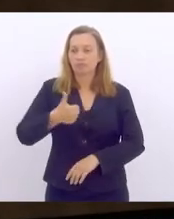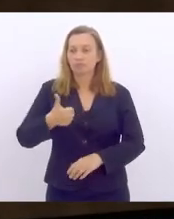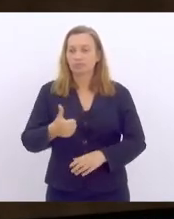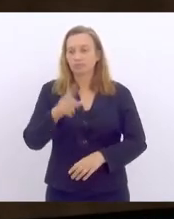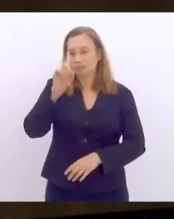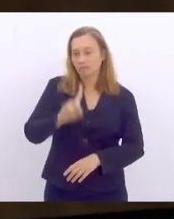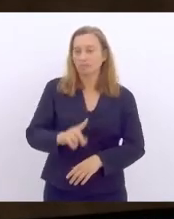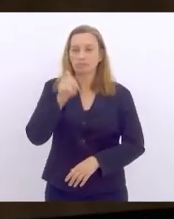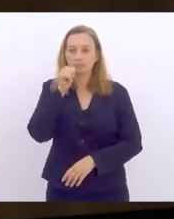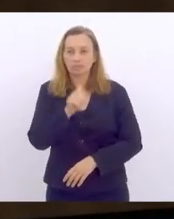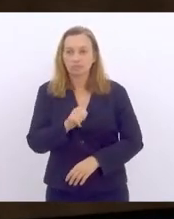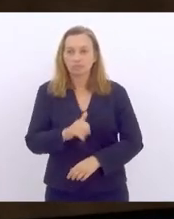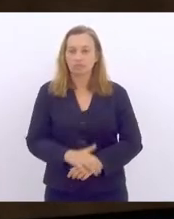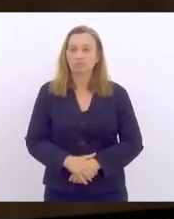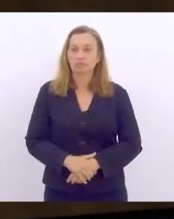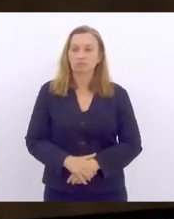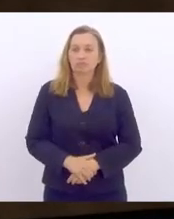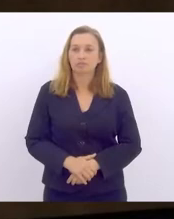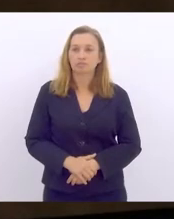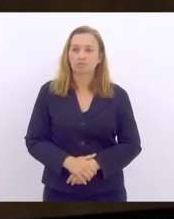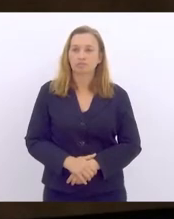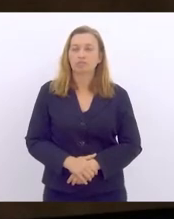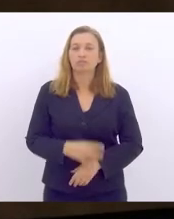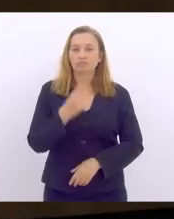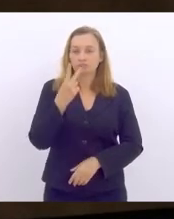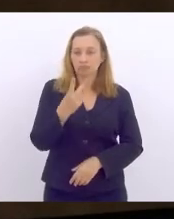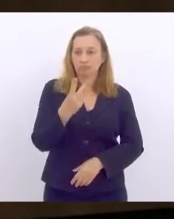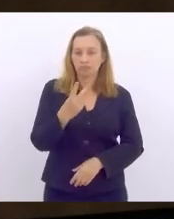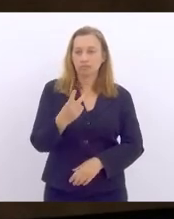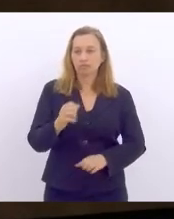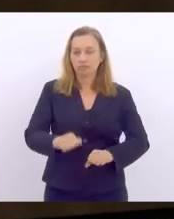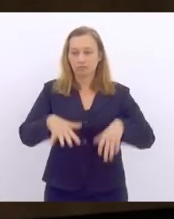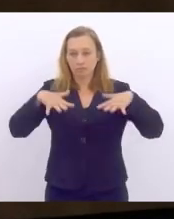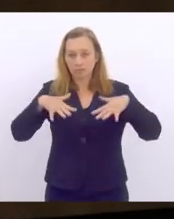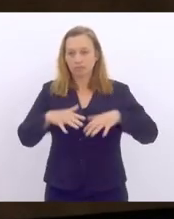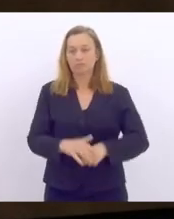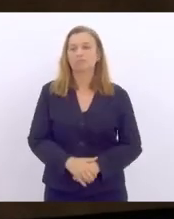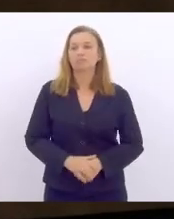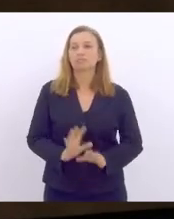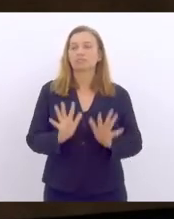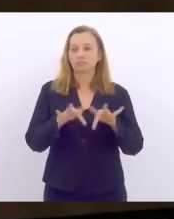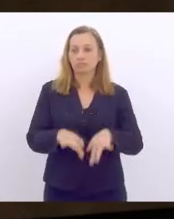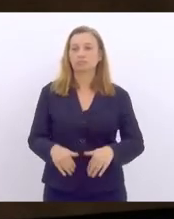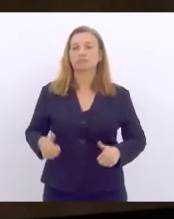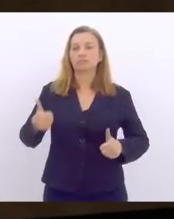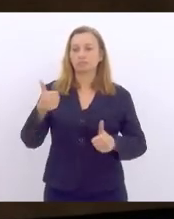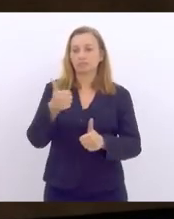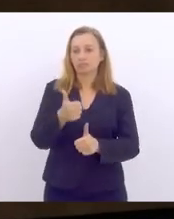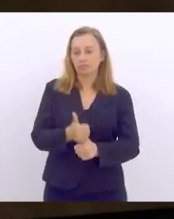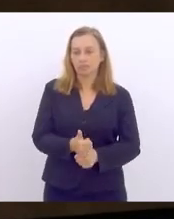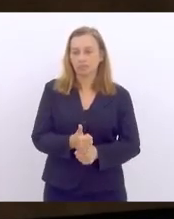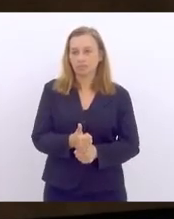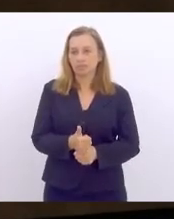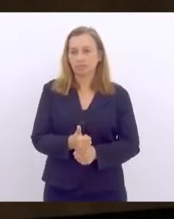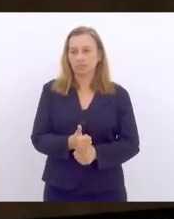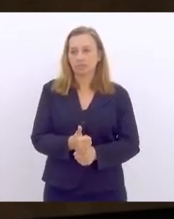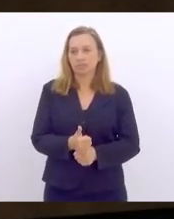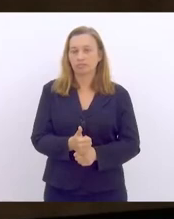das Mulheres e 2 de plenário. Concluindo por